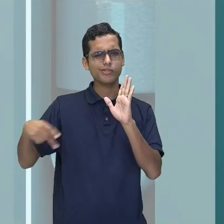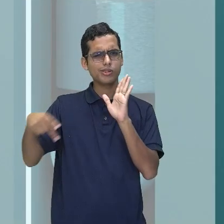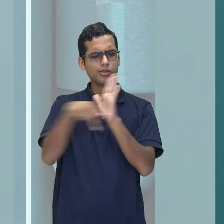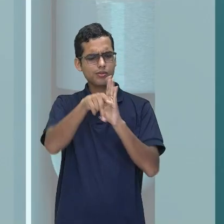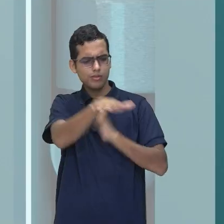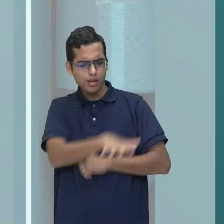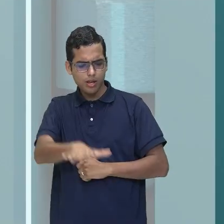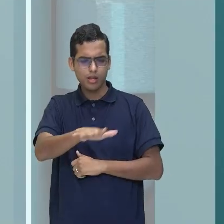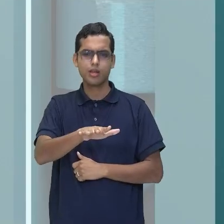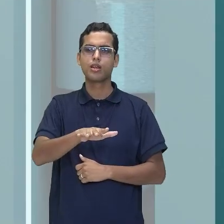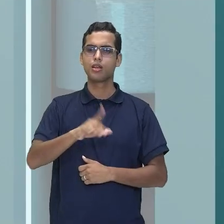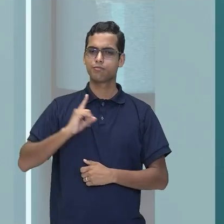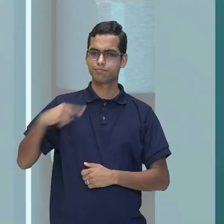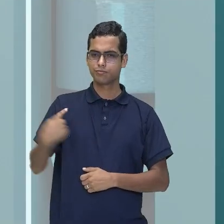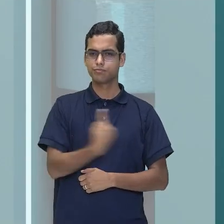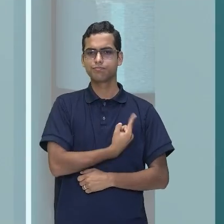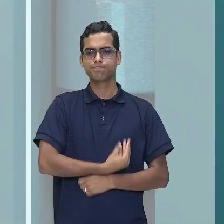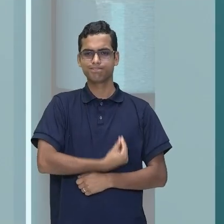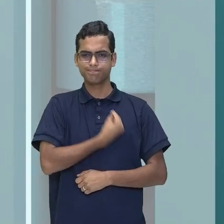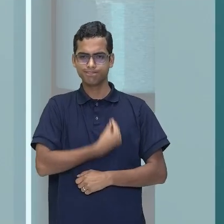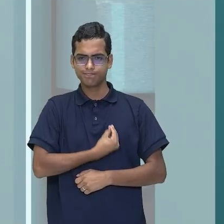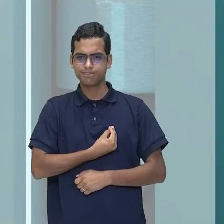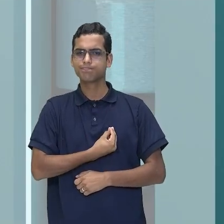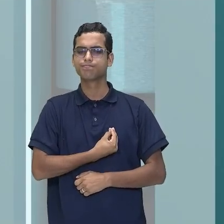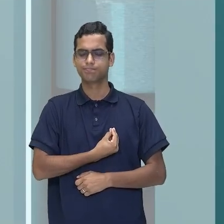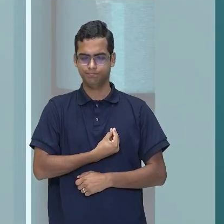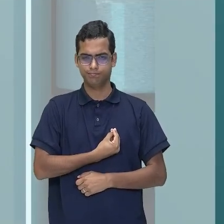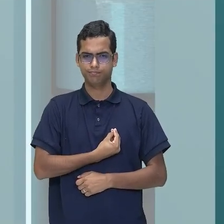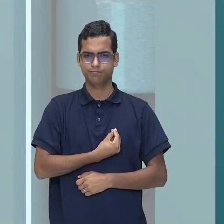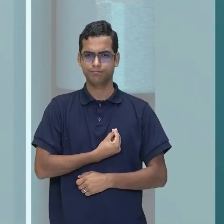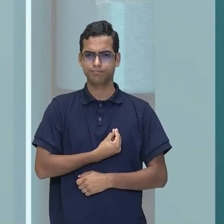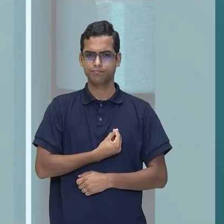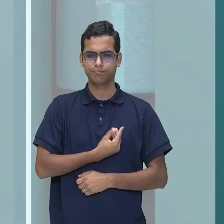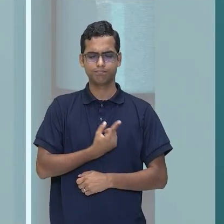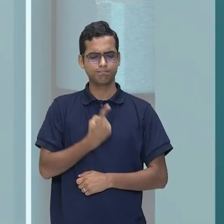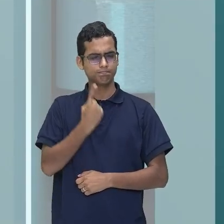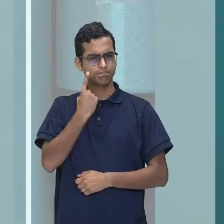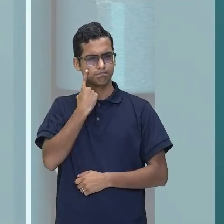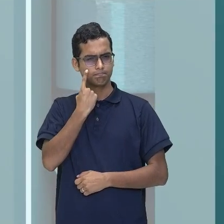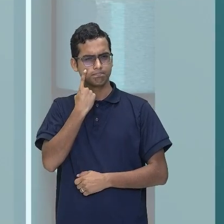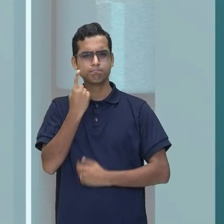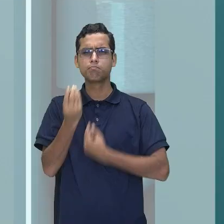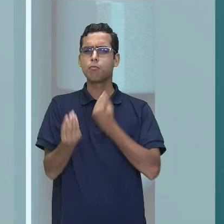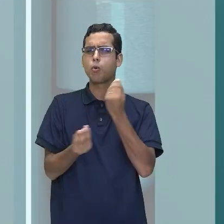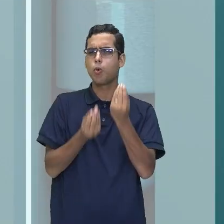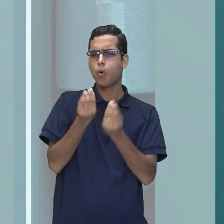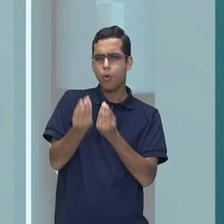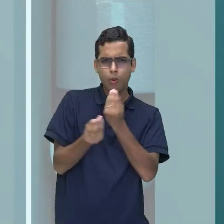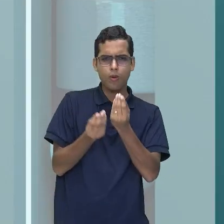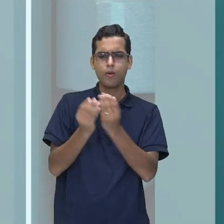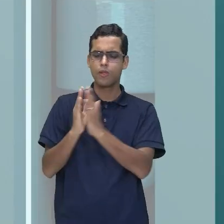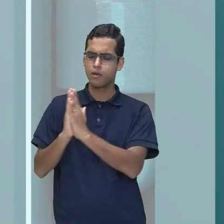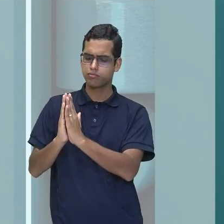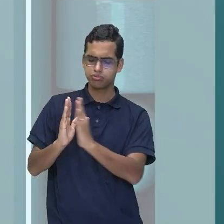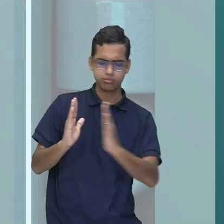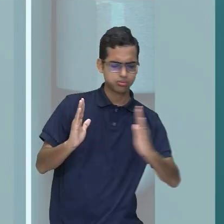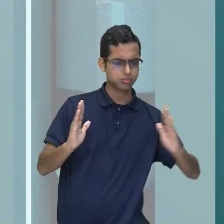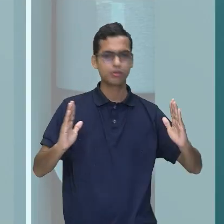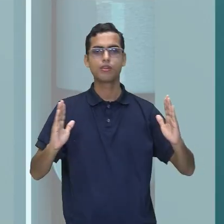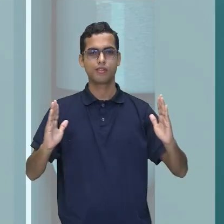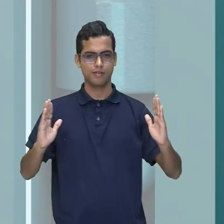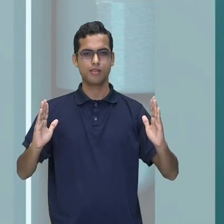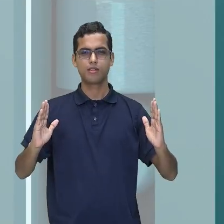gente vive. Então vamos tentar ver como que acontece essa presença, né,